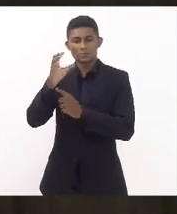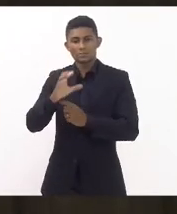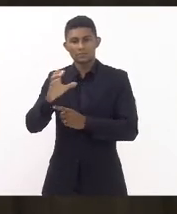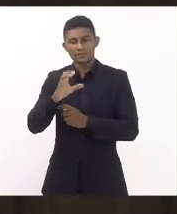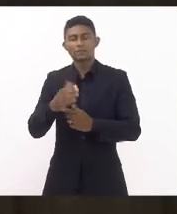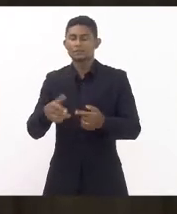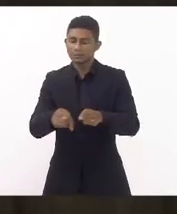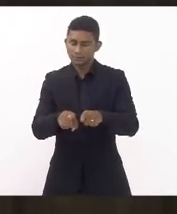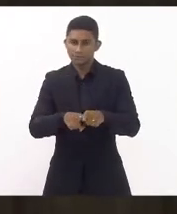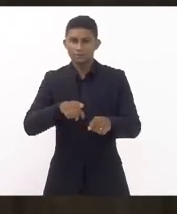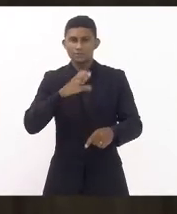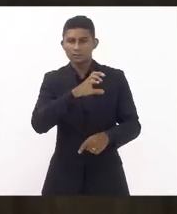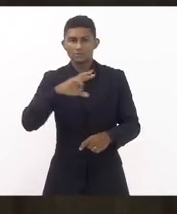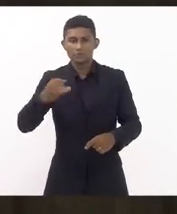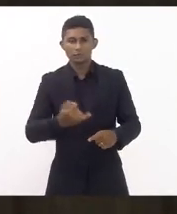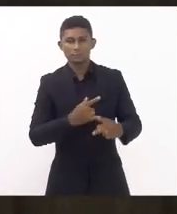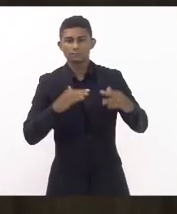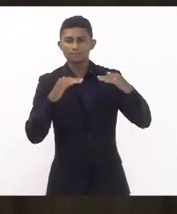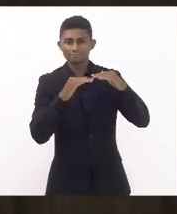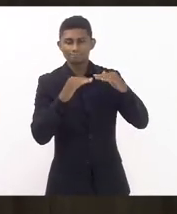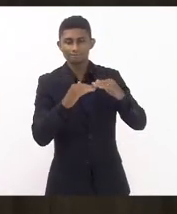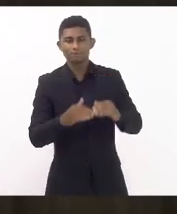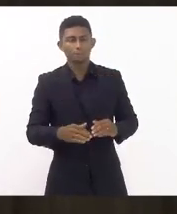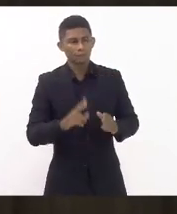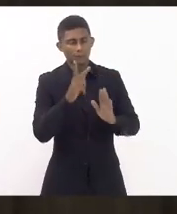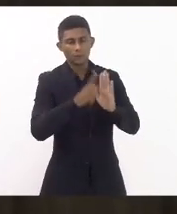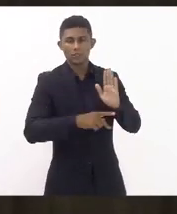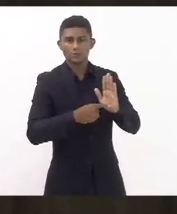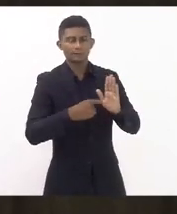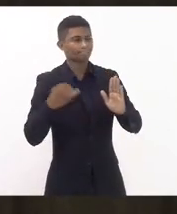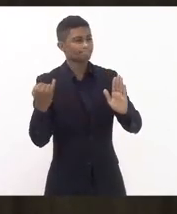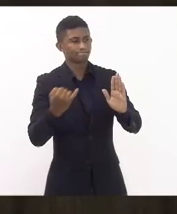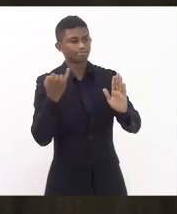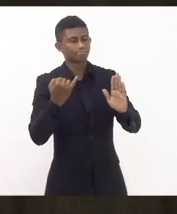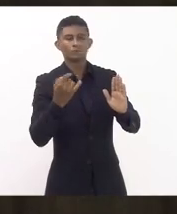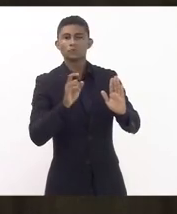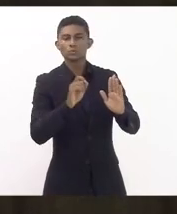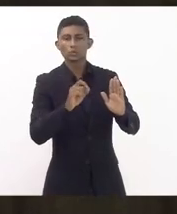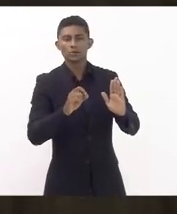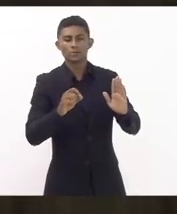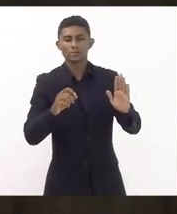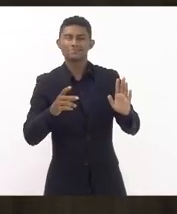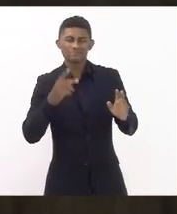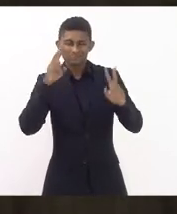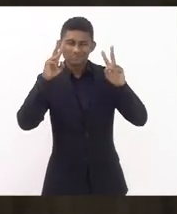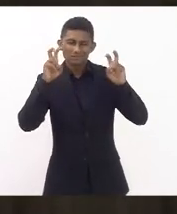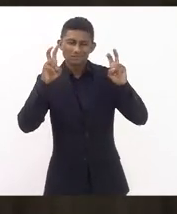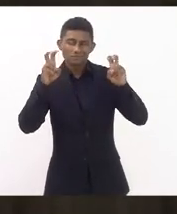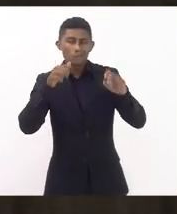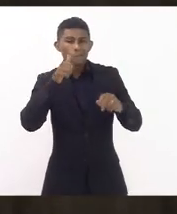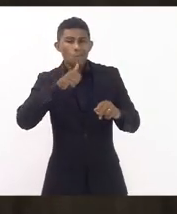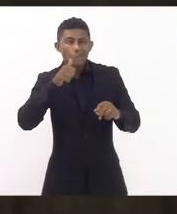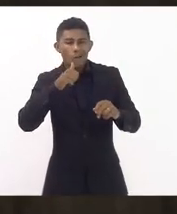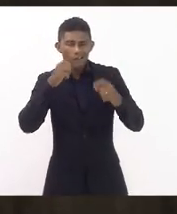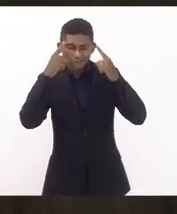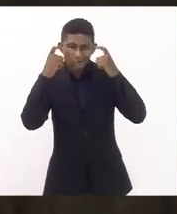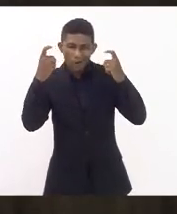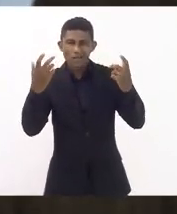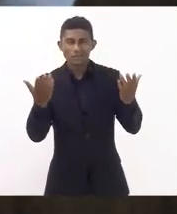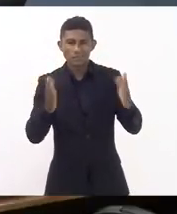CCJ sobre esse importante projeto que pauta a discussão sobre a violência contra a mulher, a violência de gênero nas escolas do Rio de